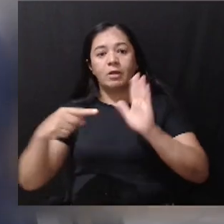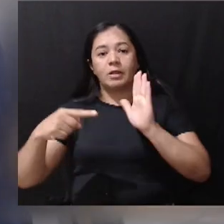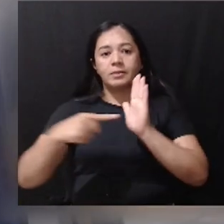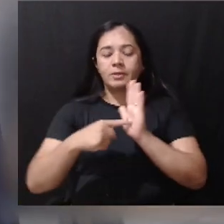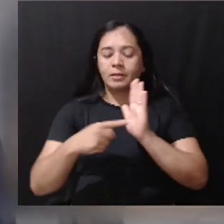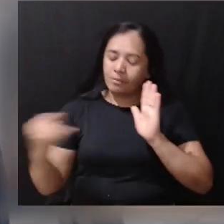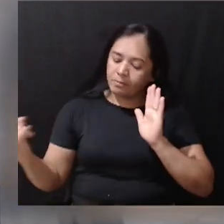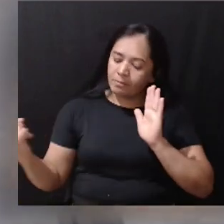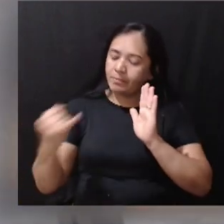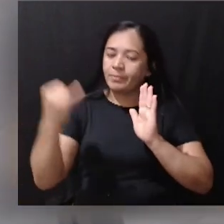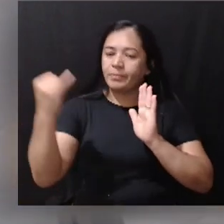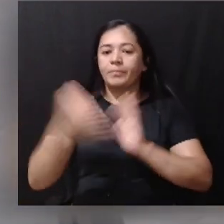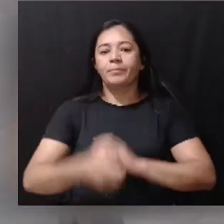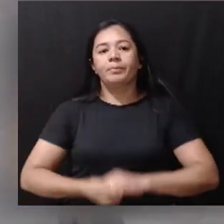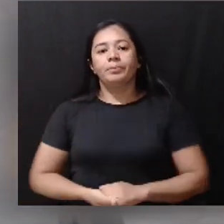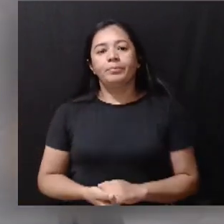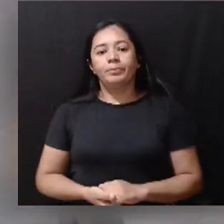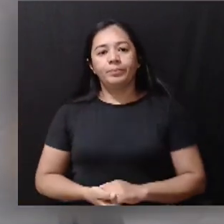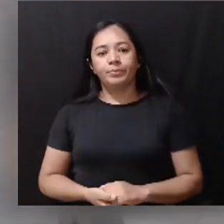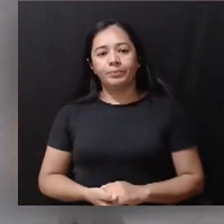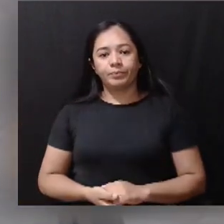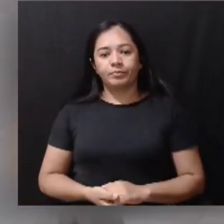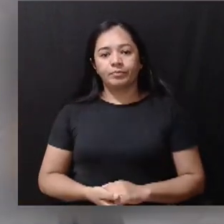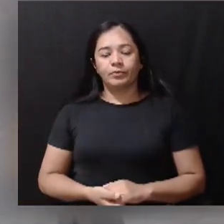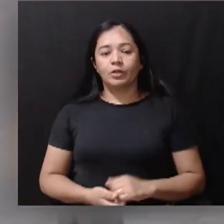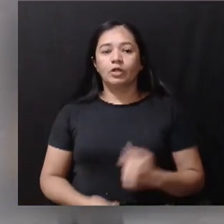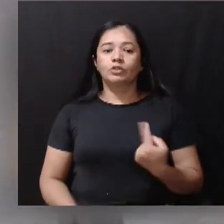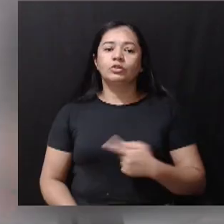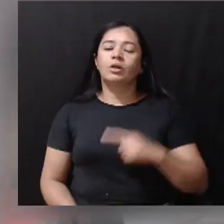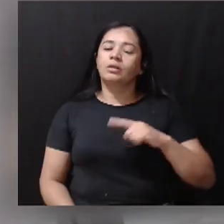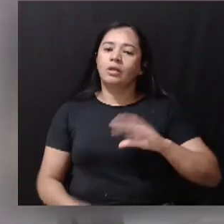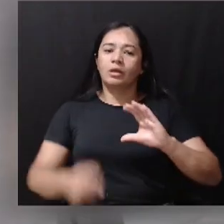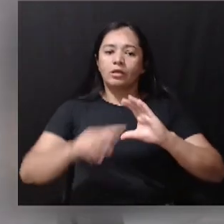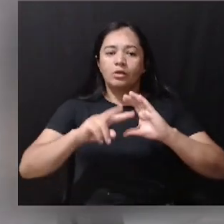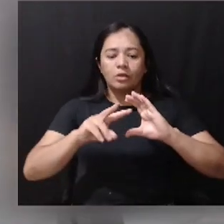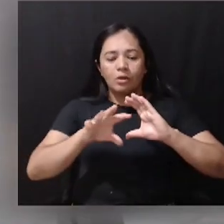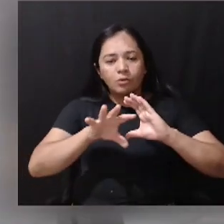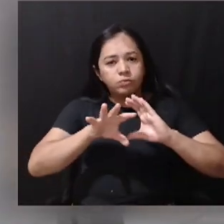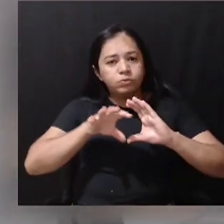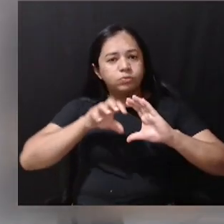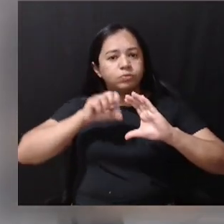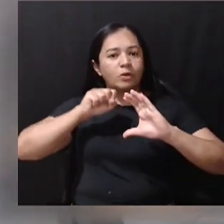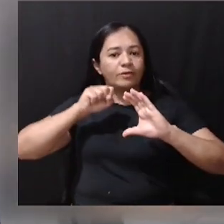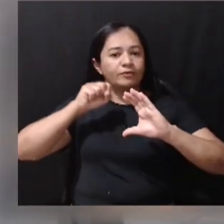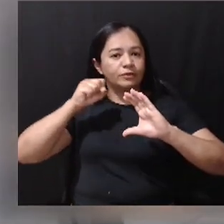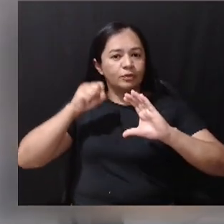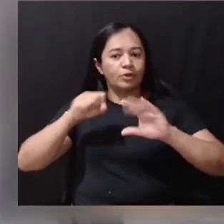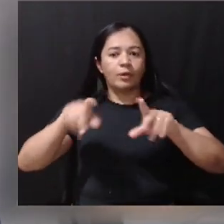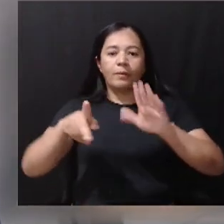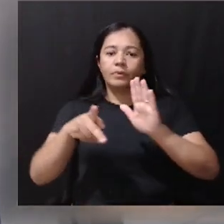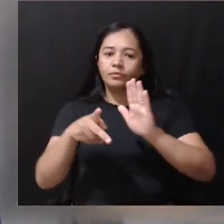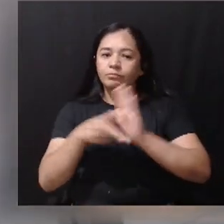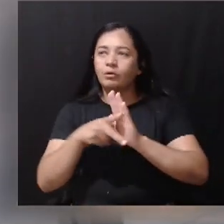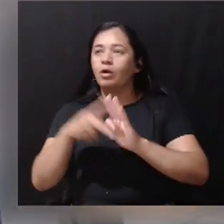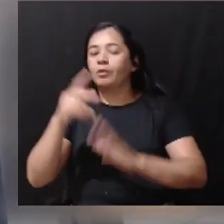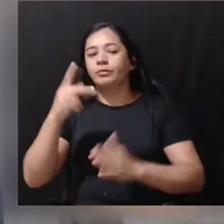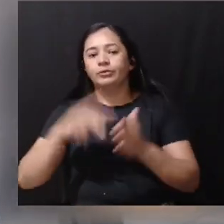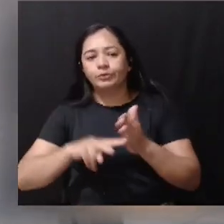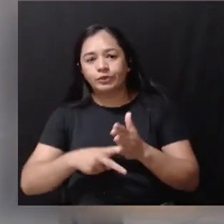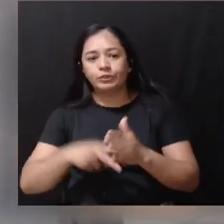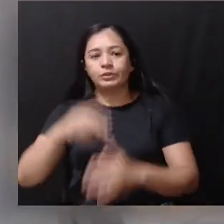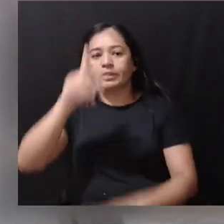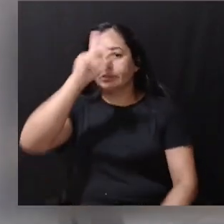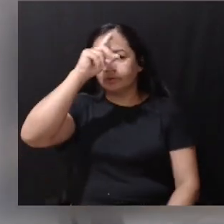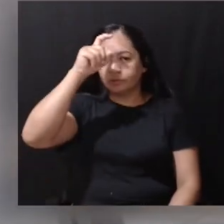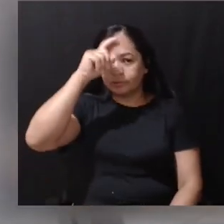fundamental. Ainda nós temos, né, as ouvidorias dos próprios hospitais, os próprios sindicatos, mas nós entendemos que precisamos ter